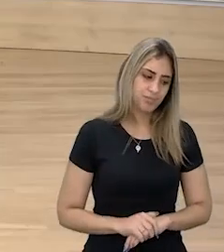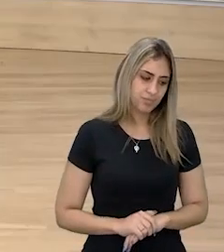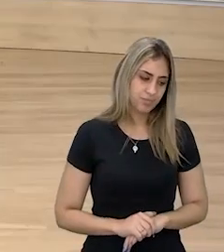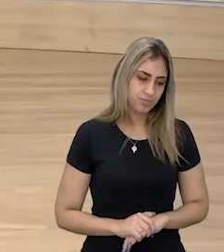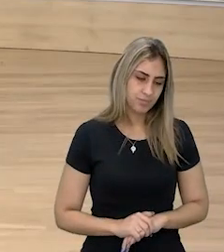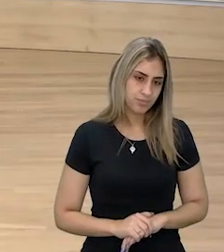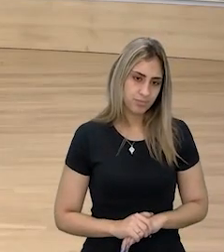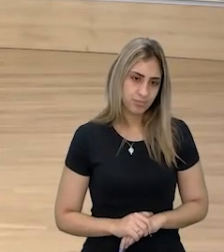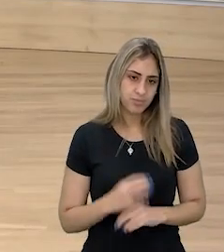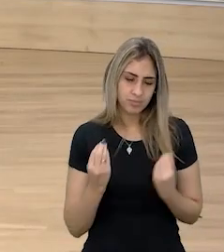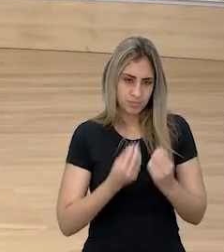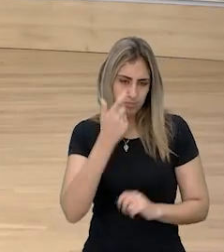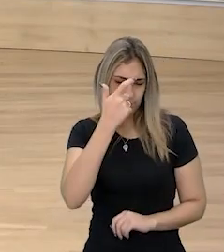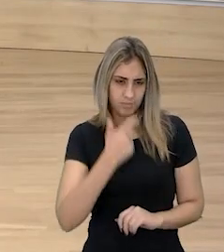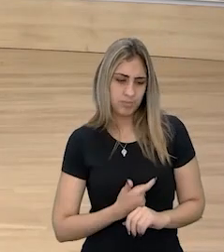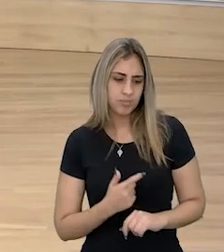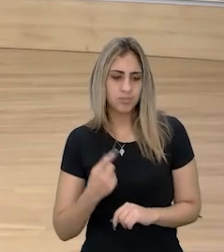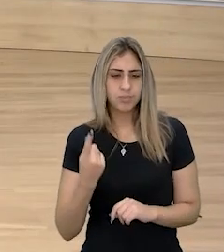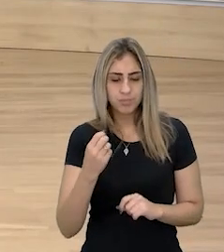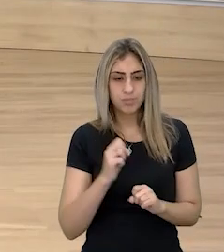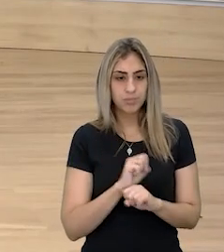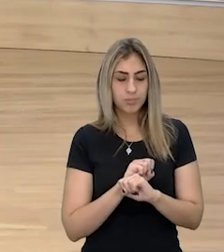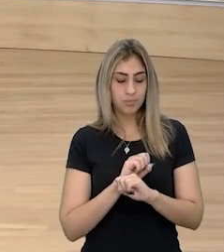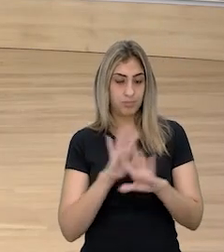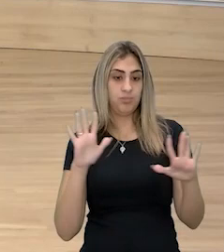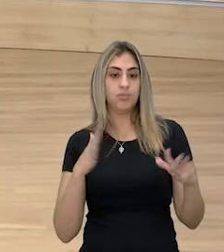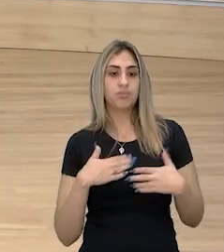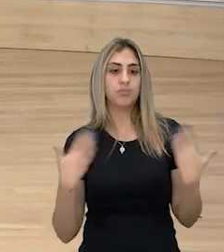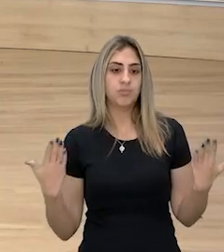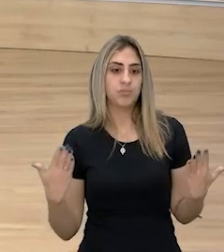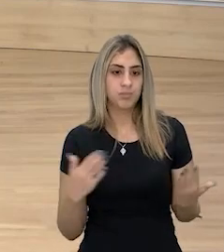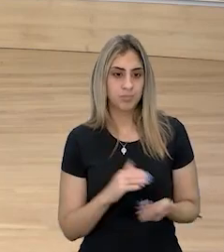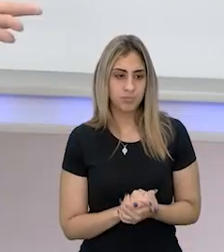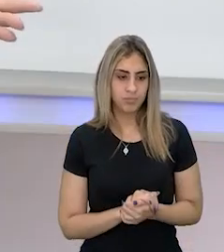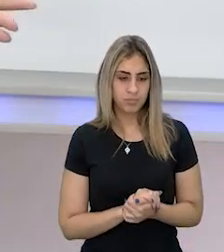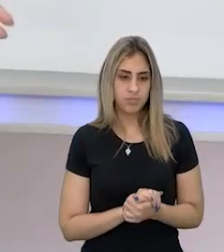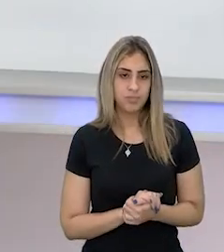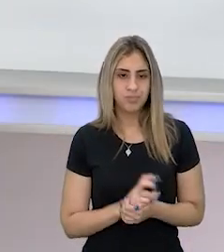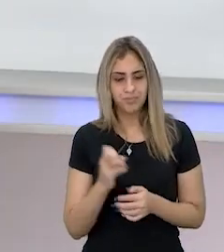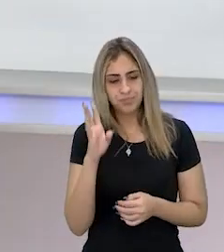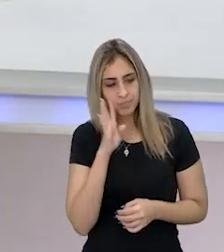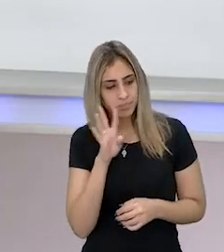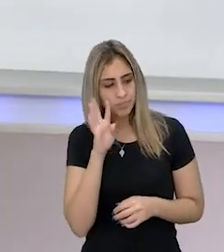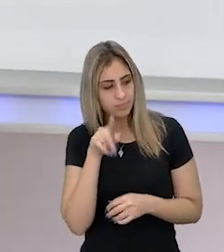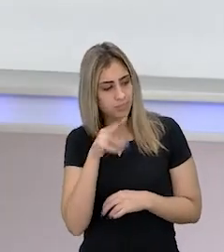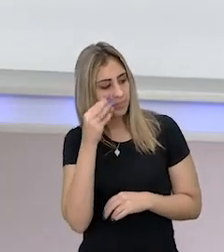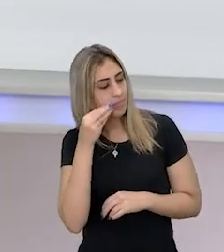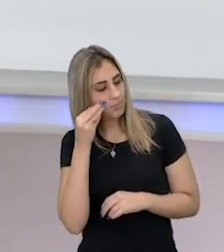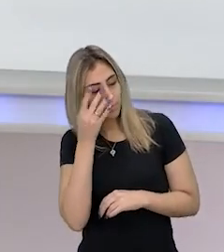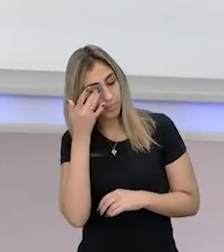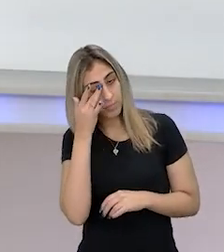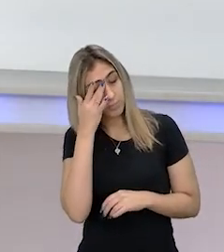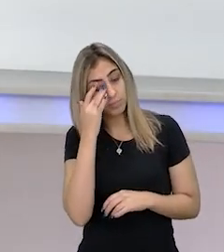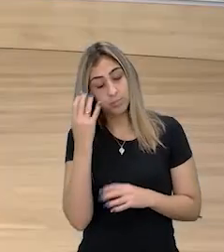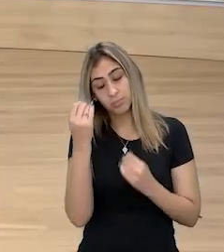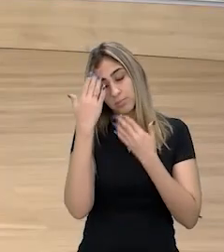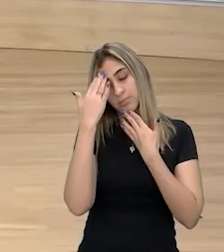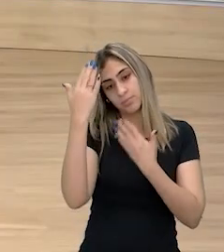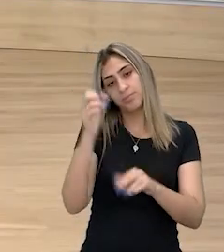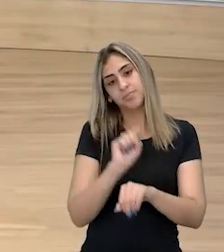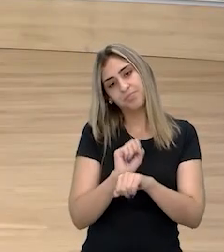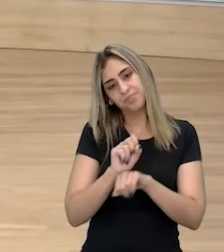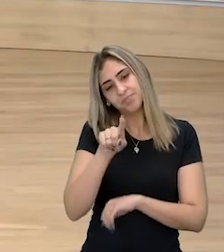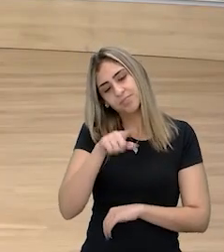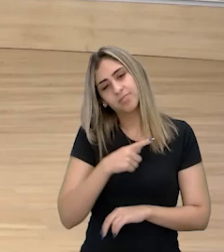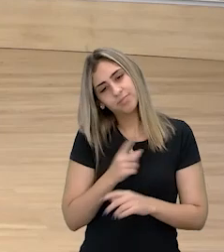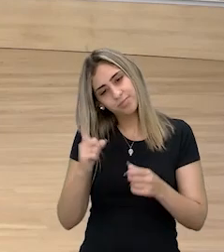né? Como eu, que foi muito espontâneo, que foi bacana essa experiência. Muito obrigada, espero que